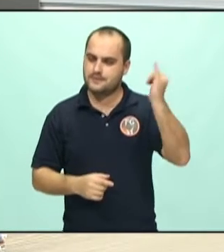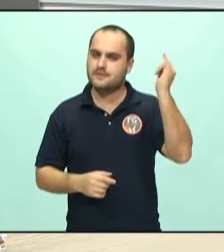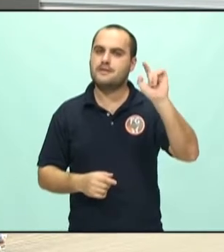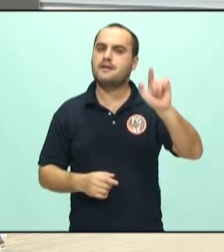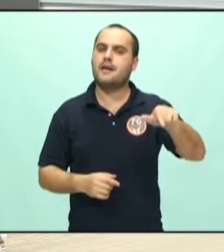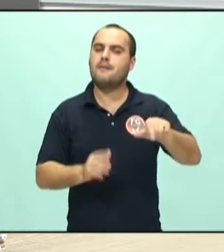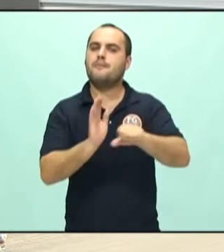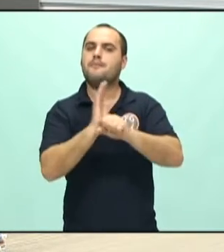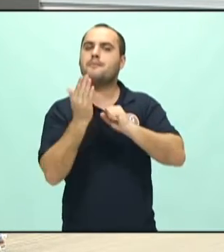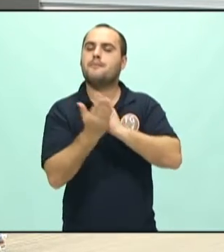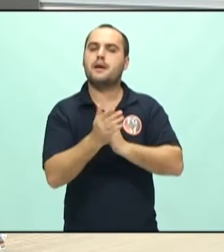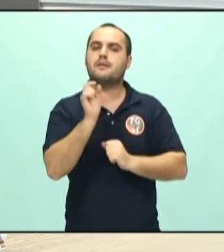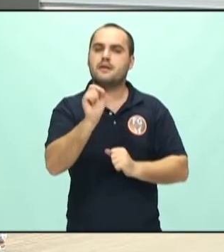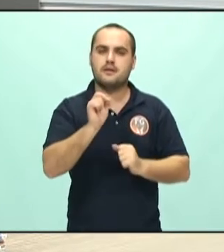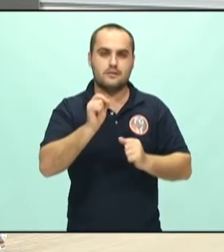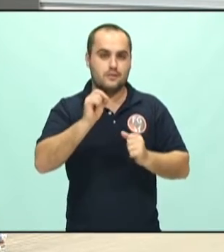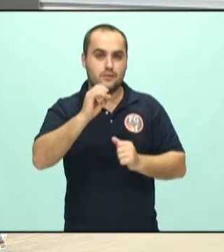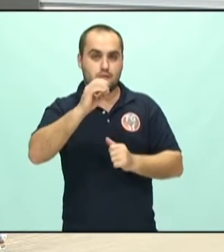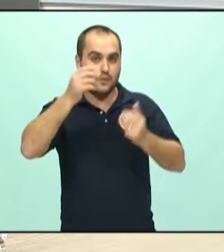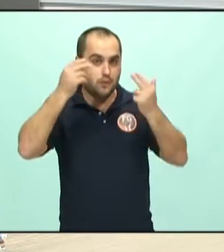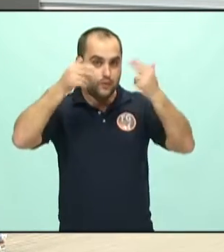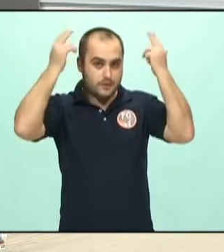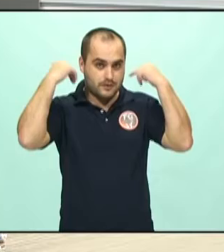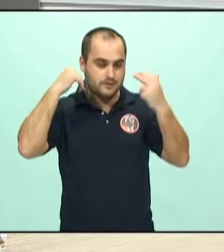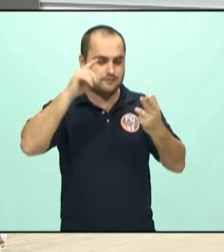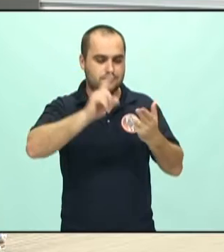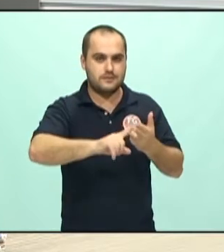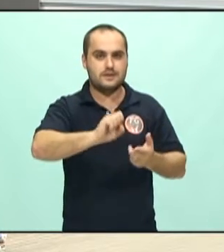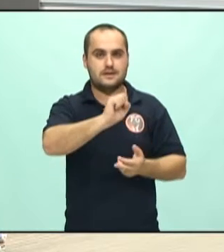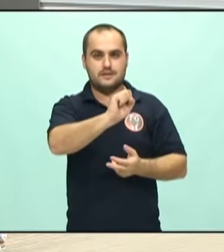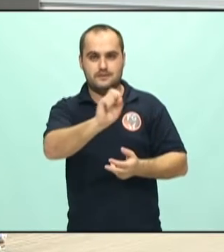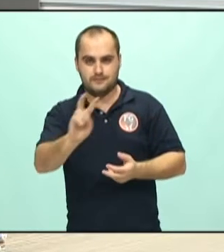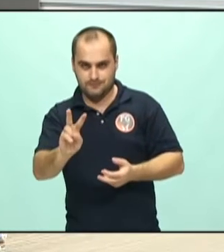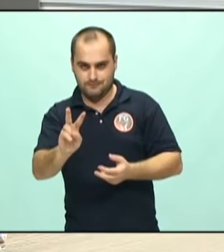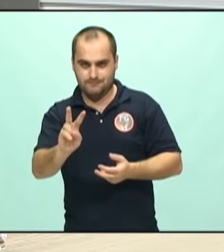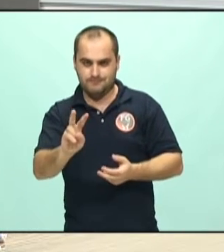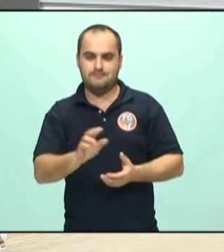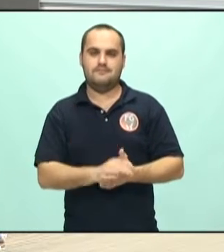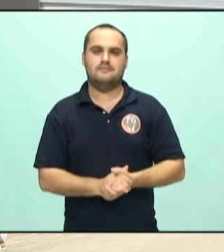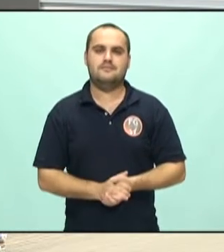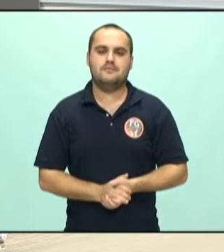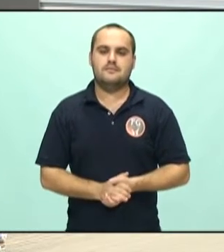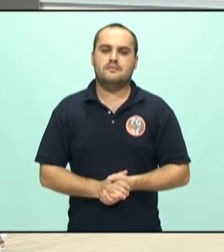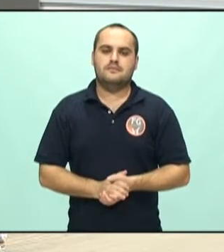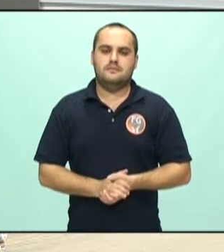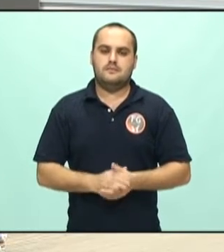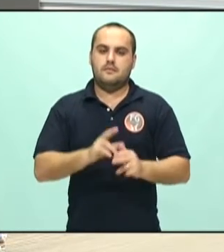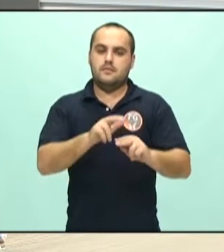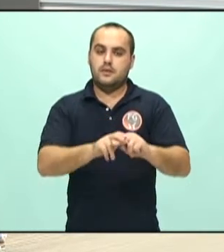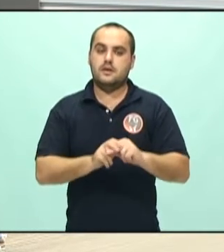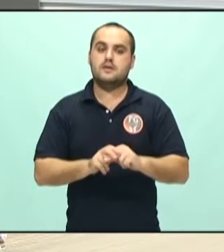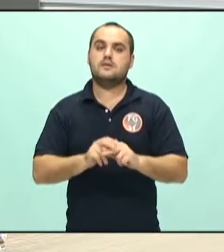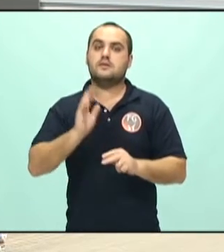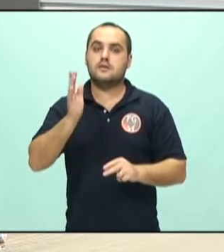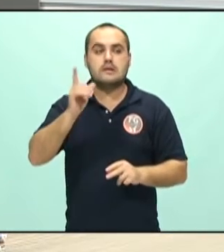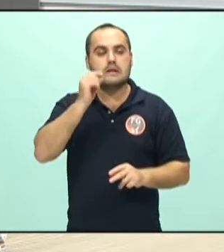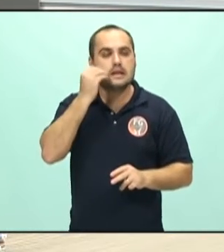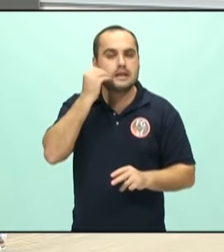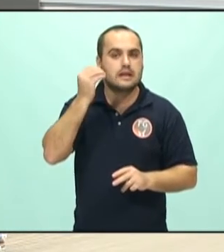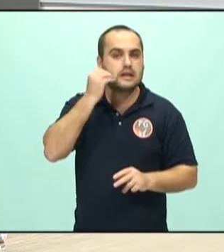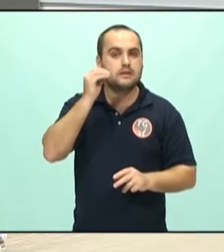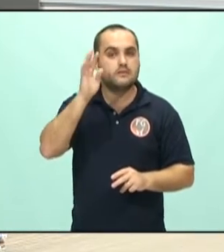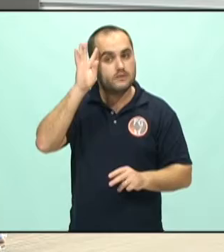são os bairros cordeiros são vicente são os maiores bairros que nós temos então nós estamos trabalhando em algumas soluções para